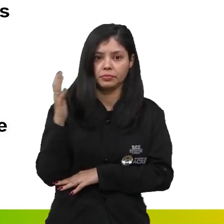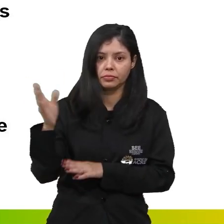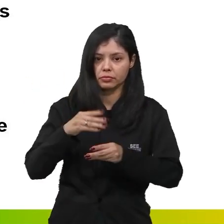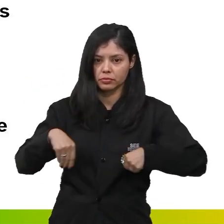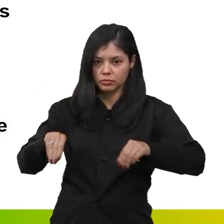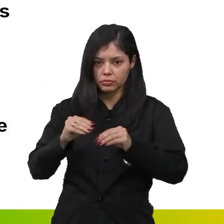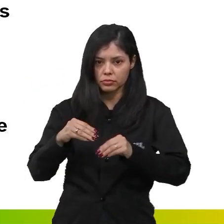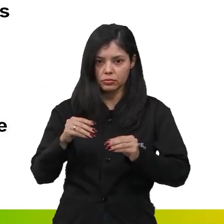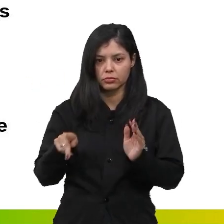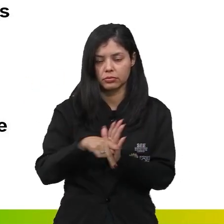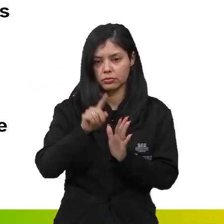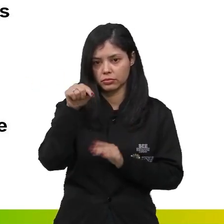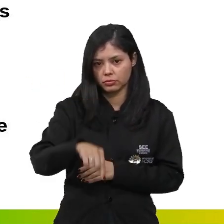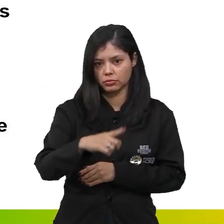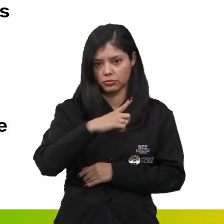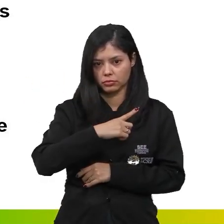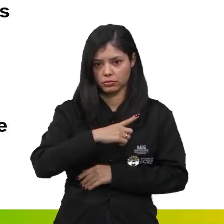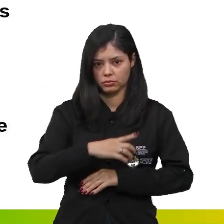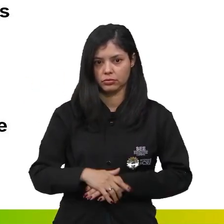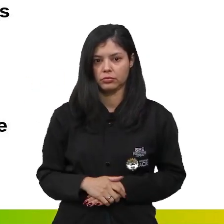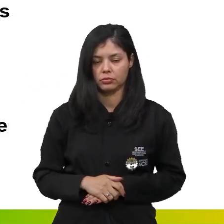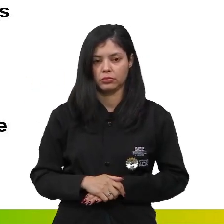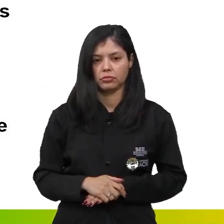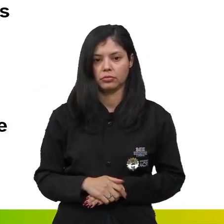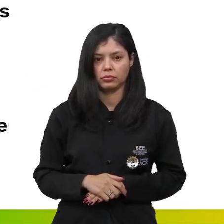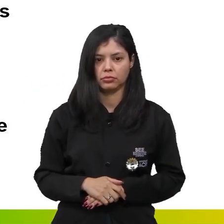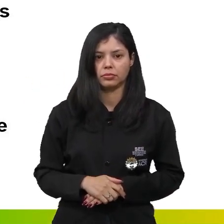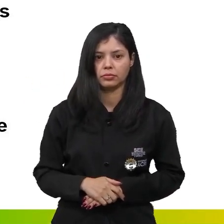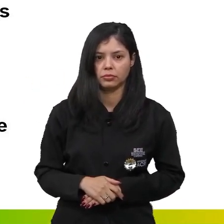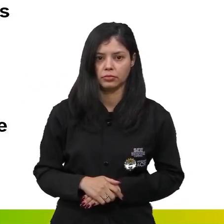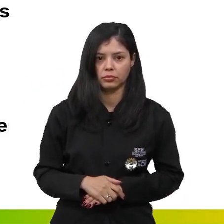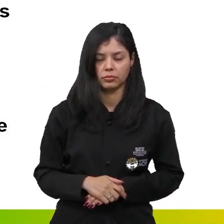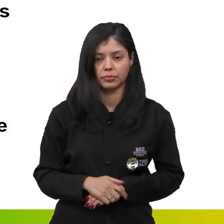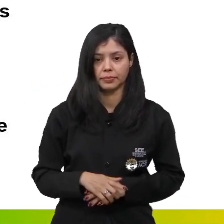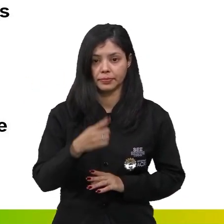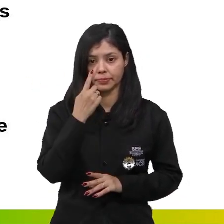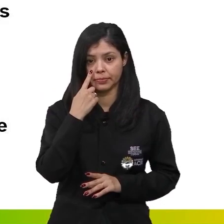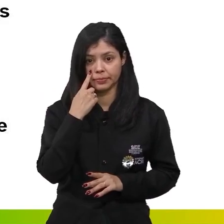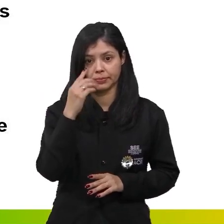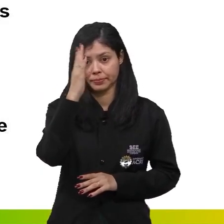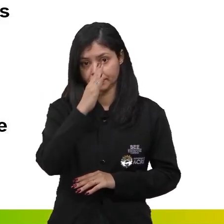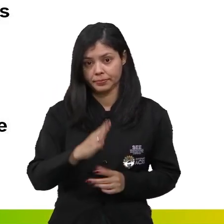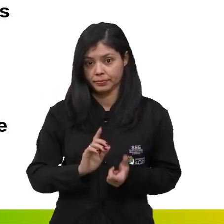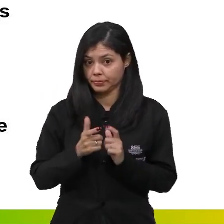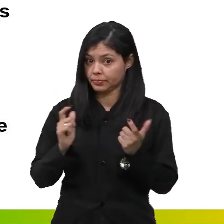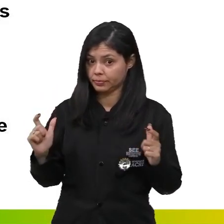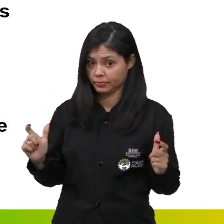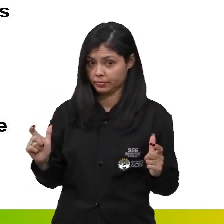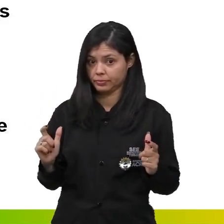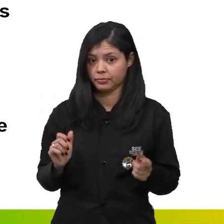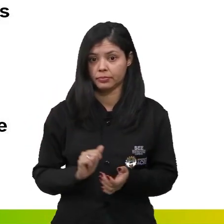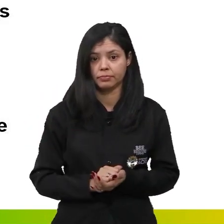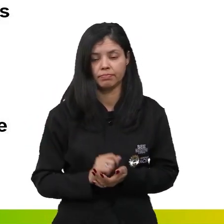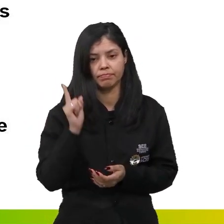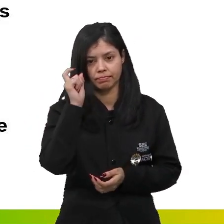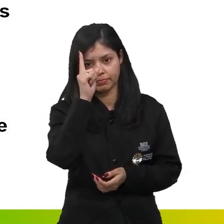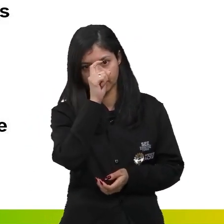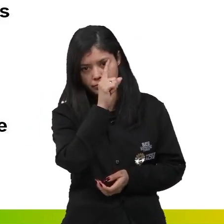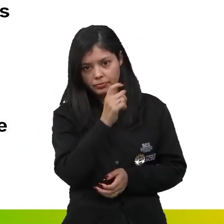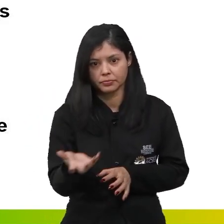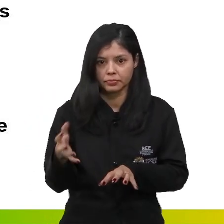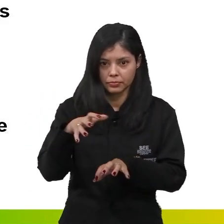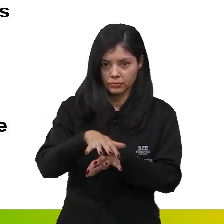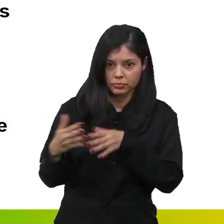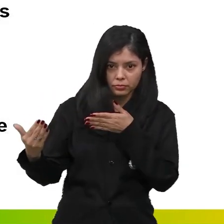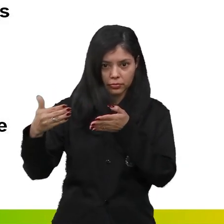natural e pelas terras disponíveis. Gente, você viu o tamanho do Brasil, né? É muito complicado para o colonizador